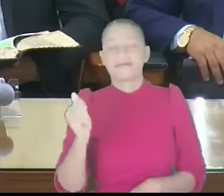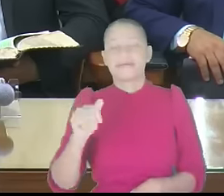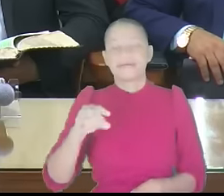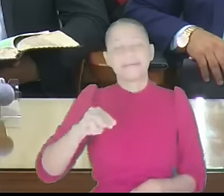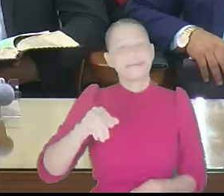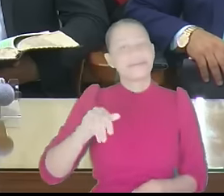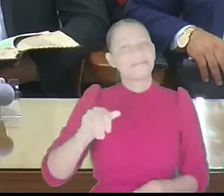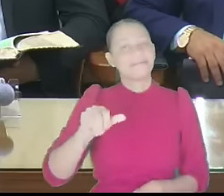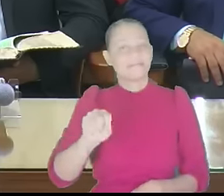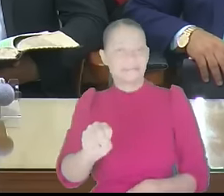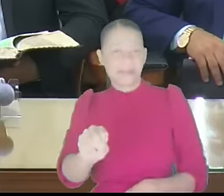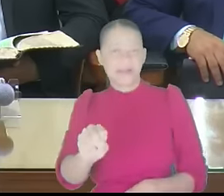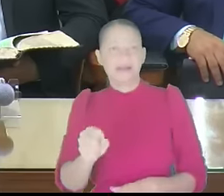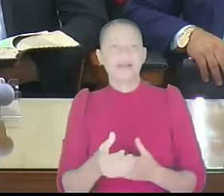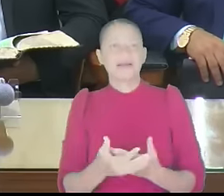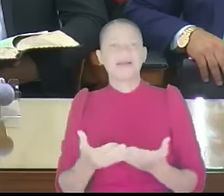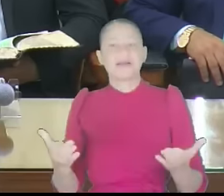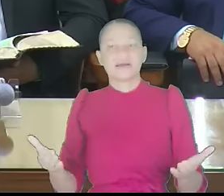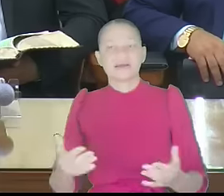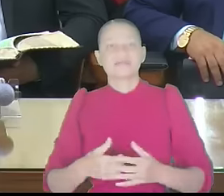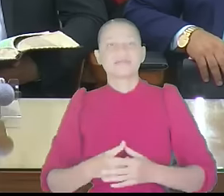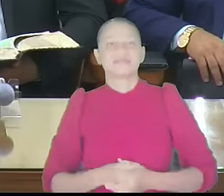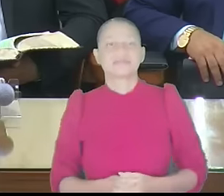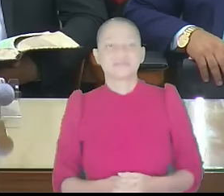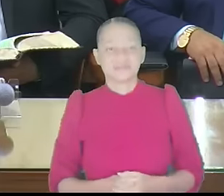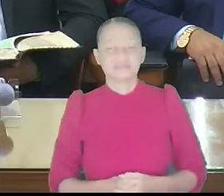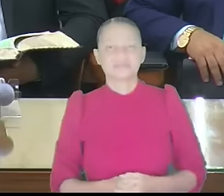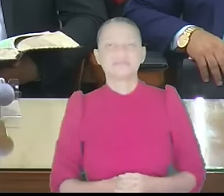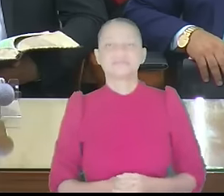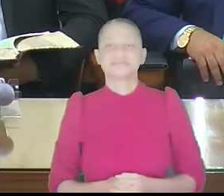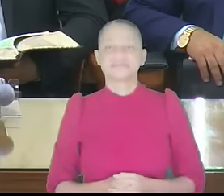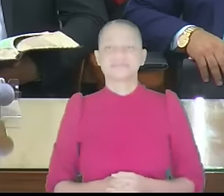Quem é que anda matando o povo, tocando fogo no povo? O Hamas.